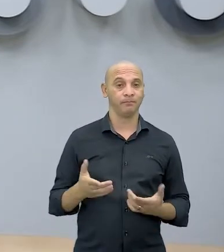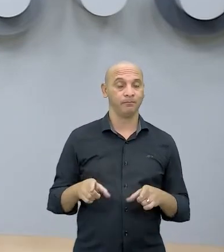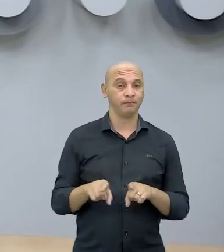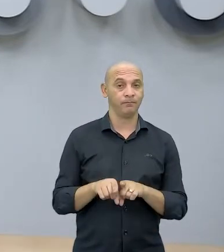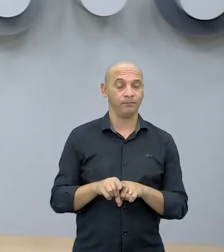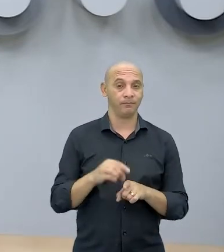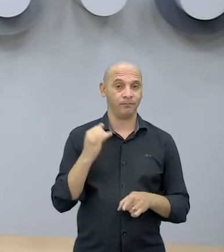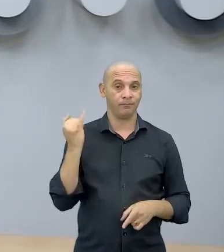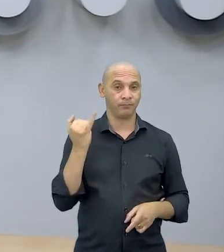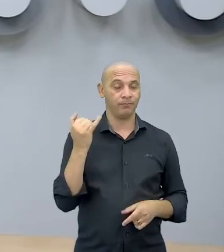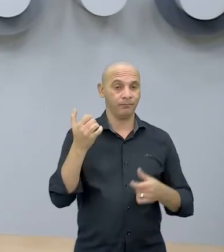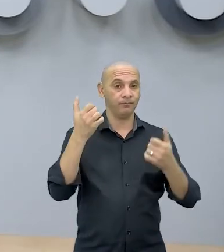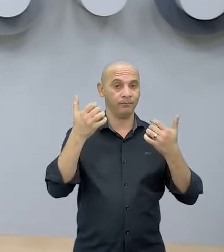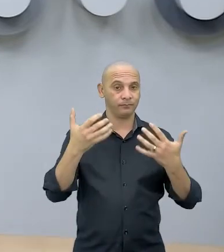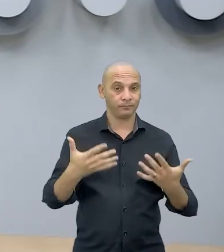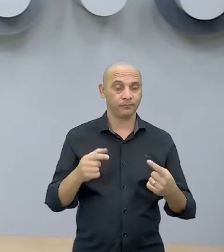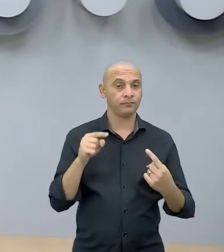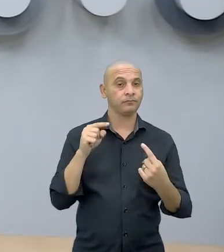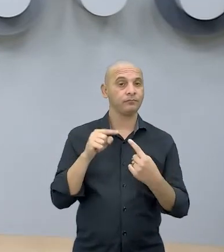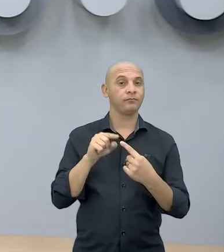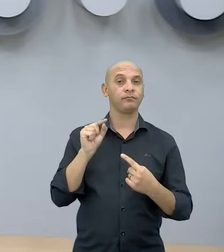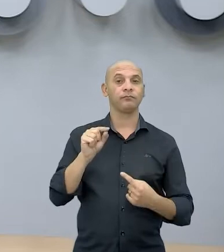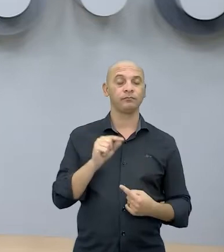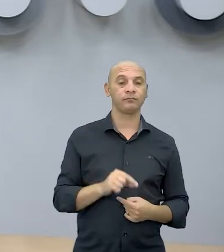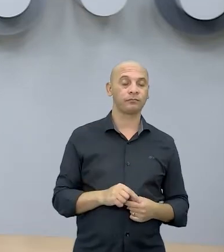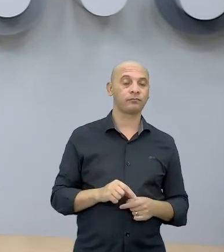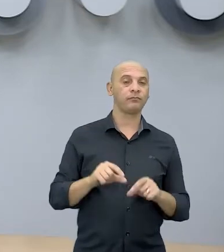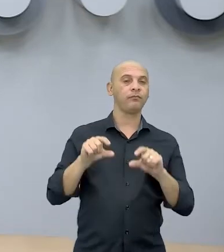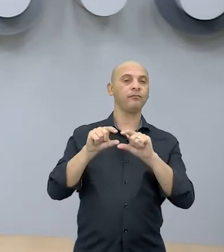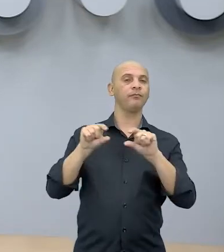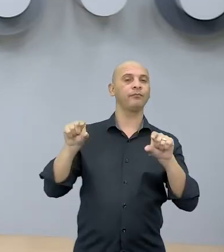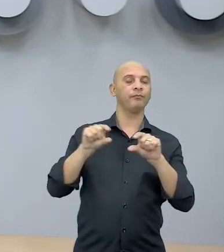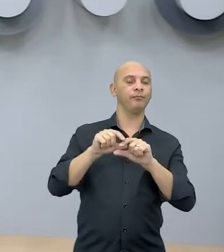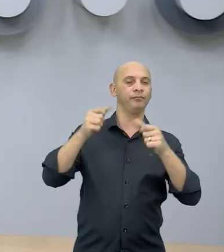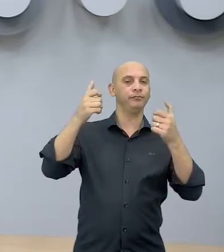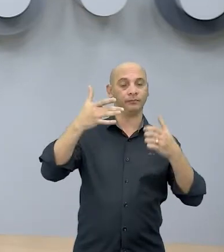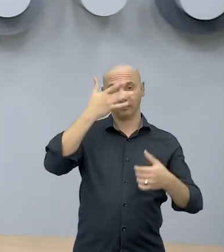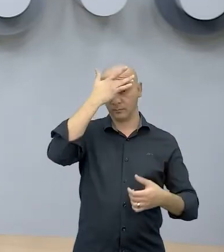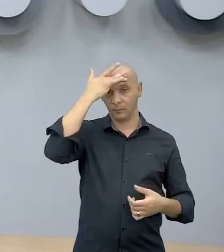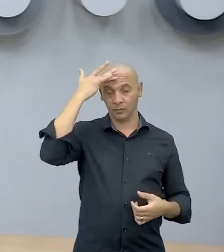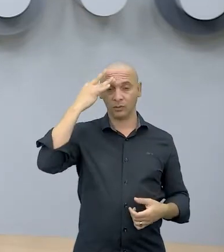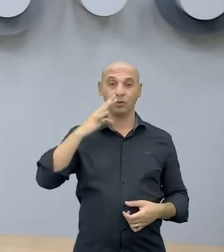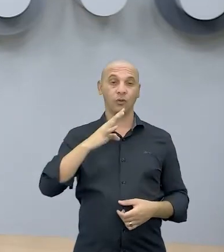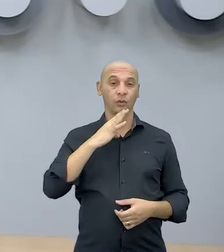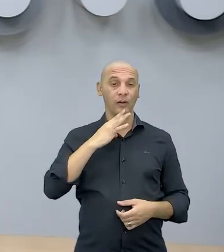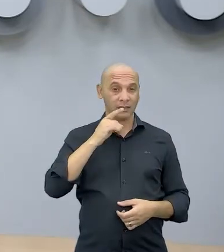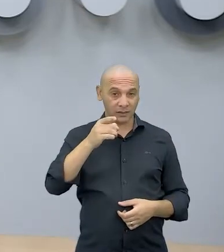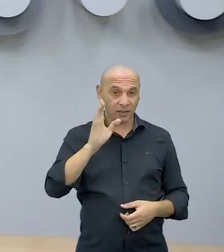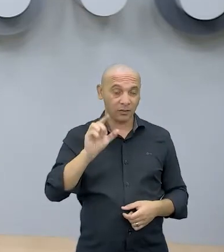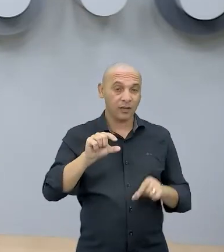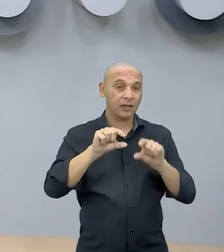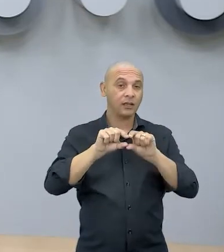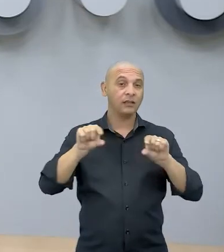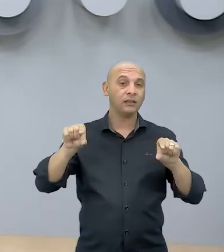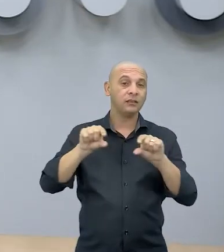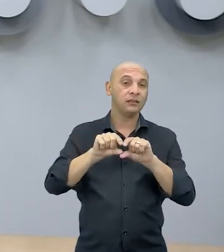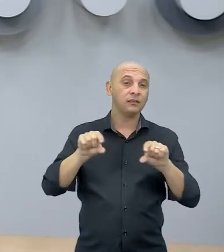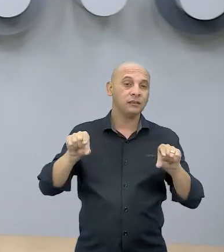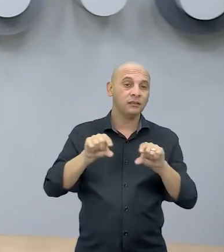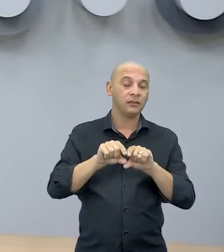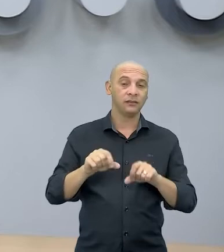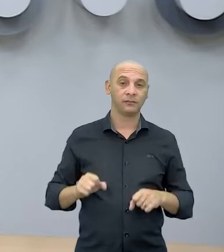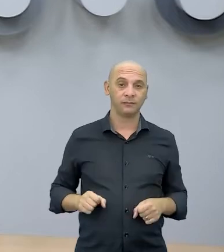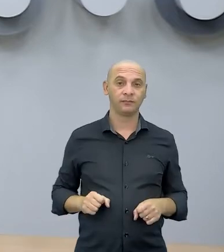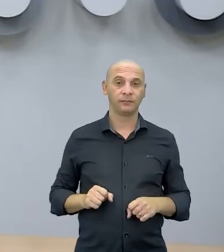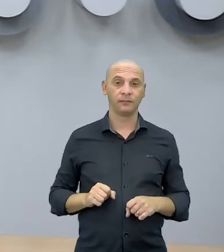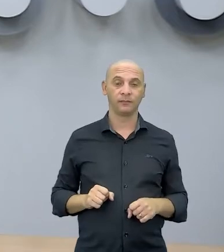gente fazer uma menção aqui a essa expressão que está se popularizando cada vez mais, mas eu não sei se vocês já conhecem, a expressão